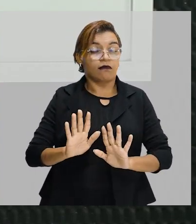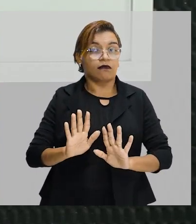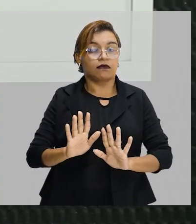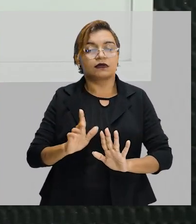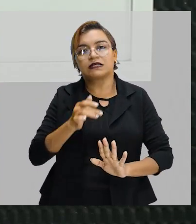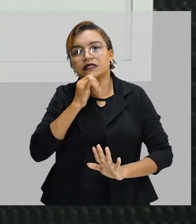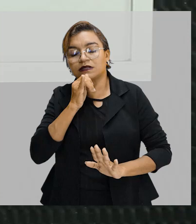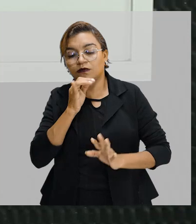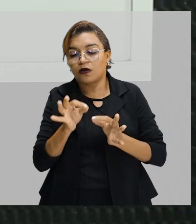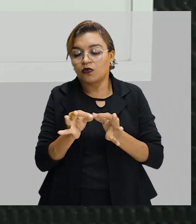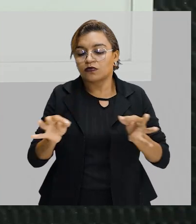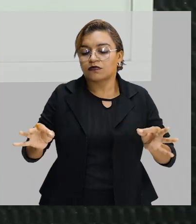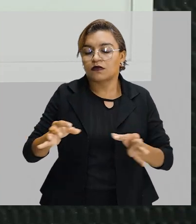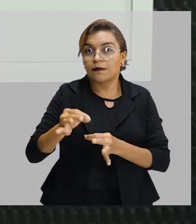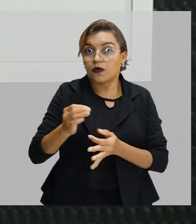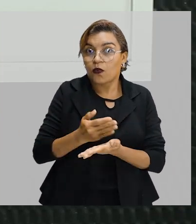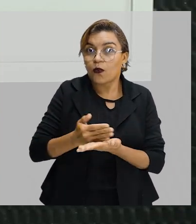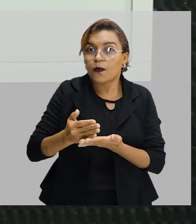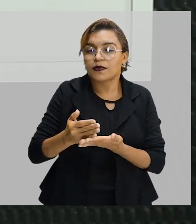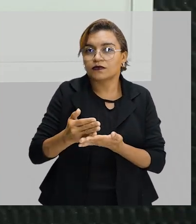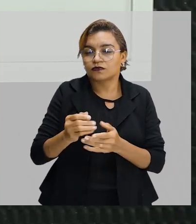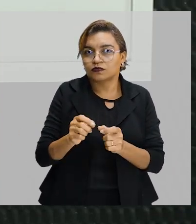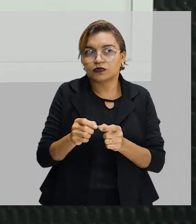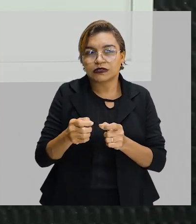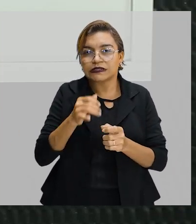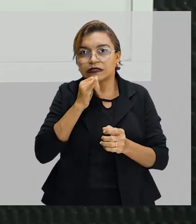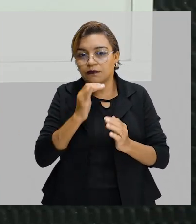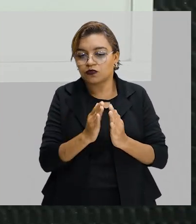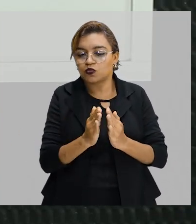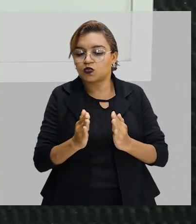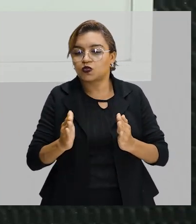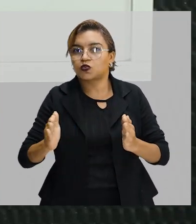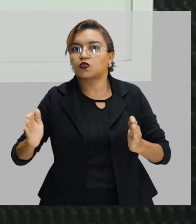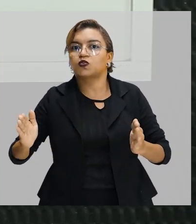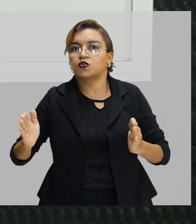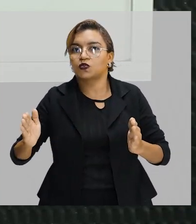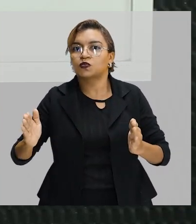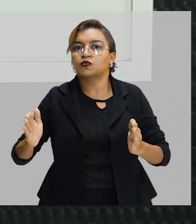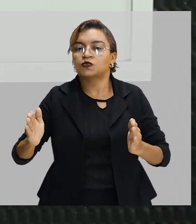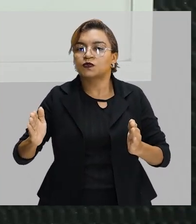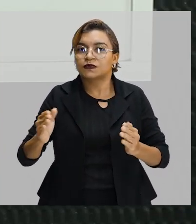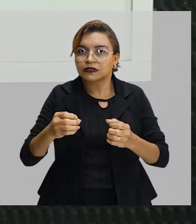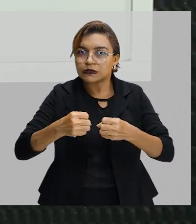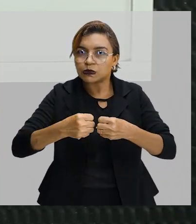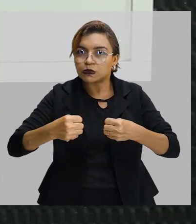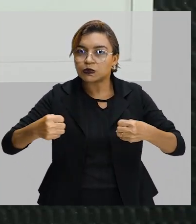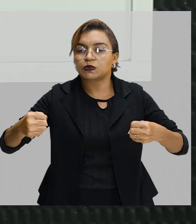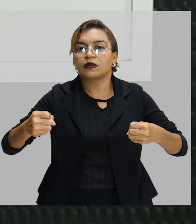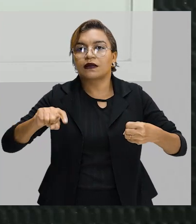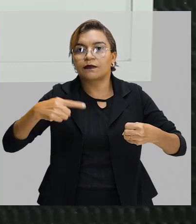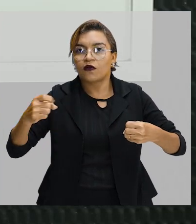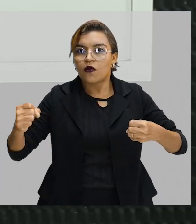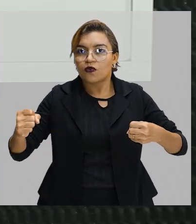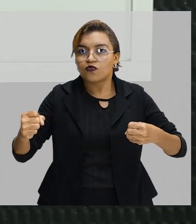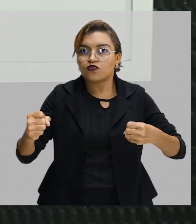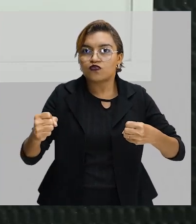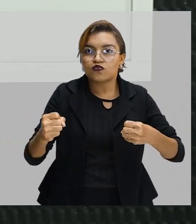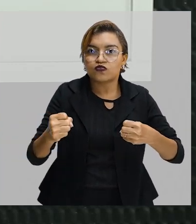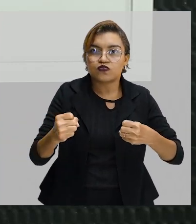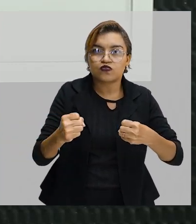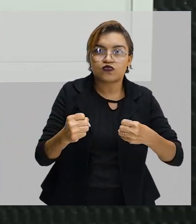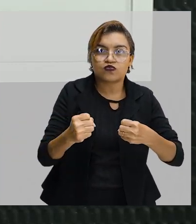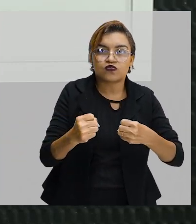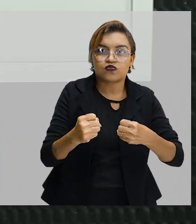ela estava num tamanho inicialmente, não é? Ela se esticou e ela foi restituindo e percebam que ela